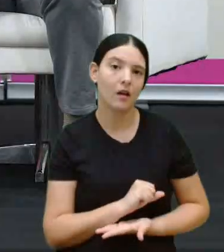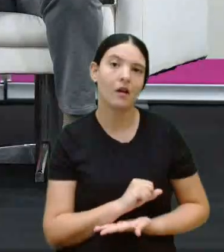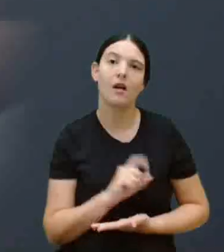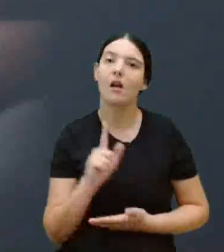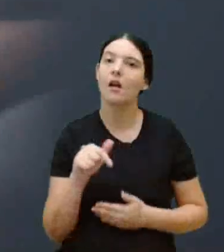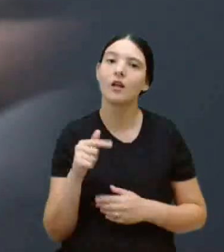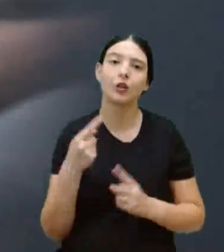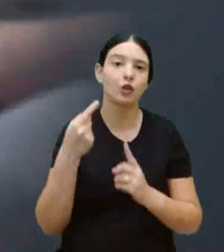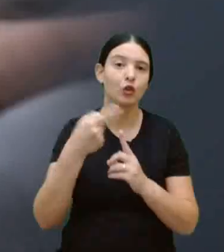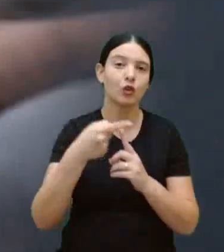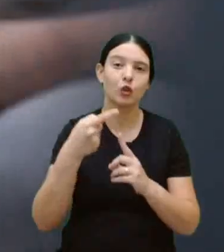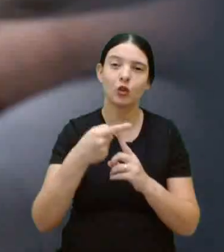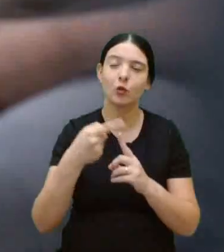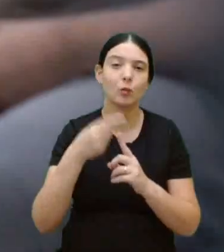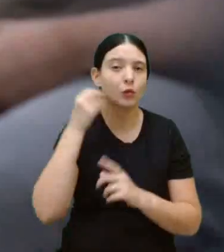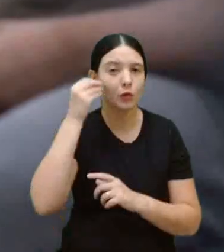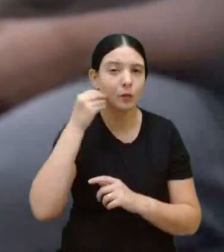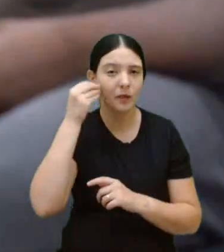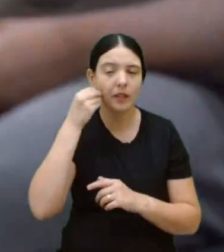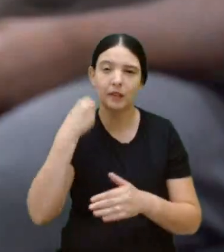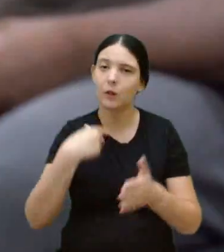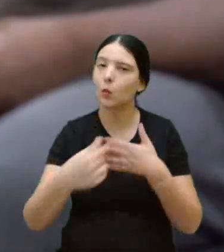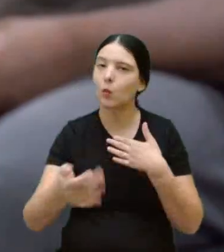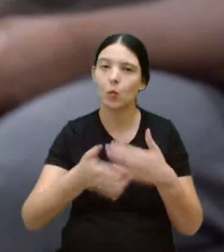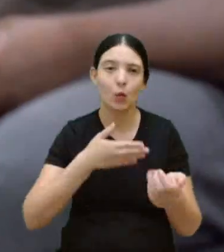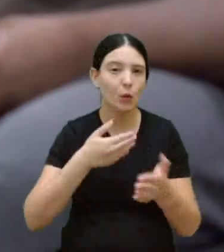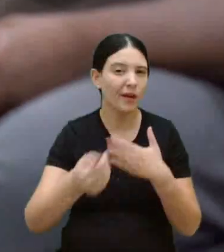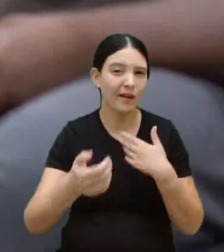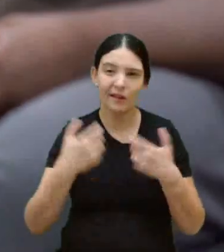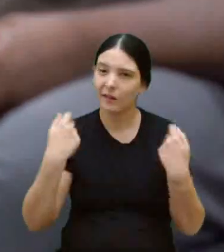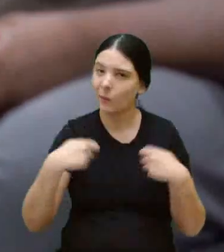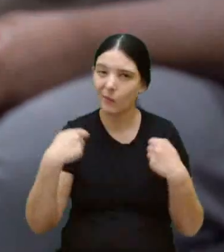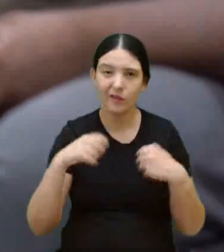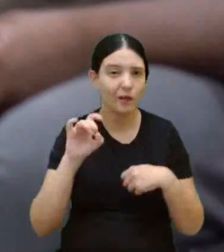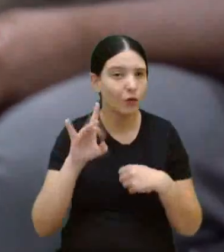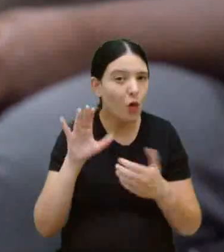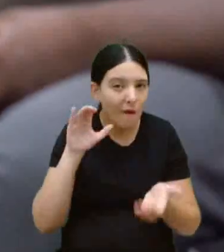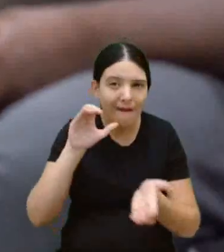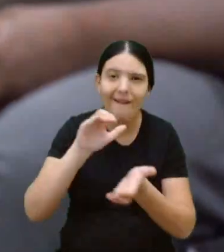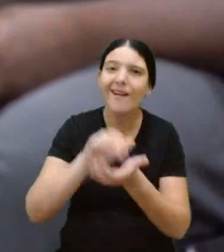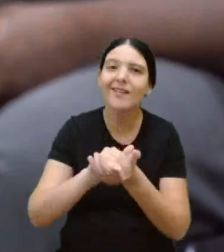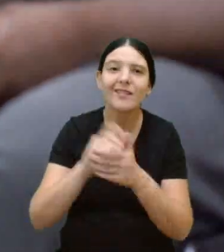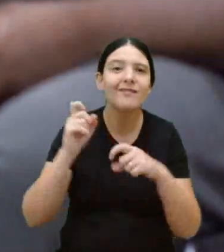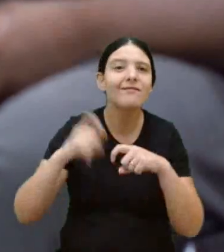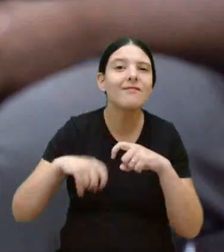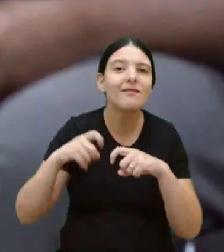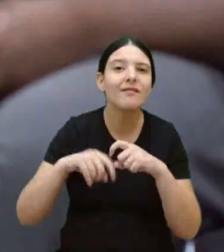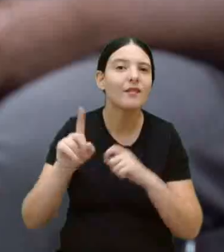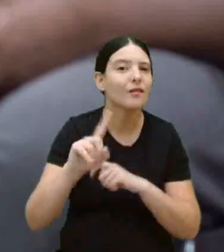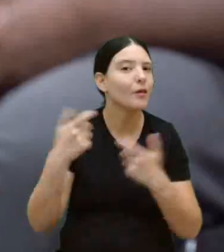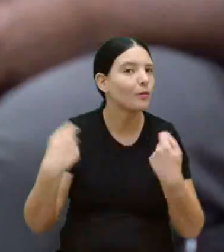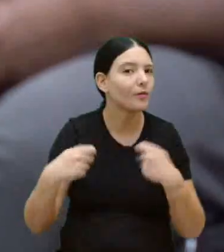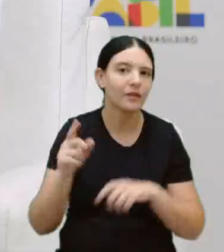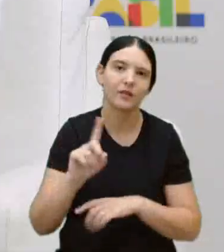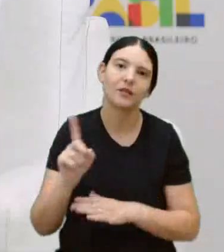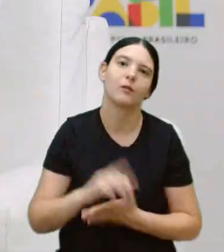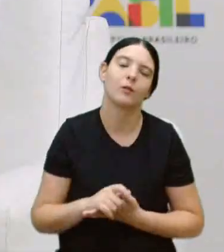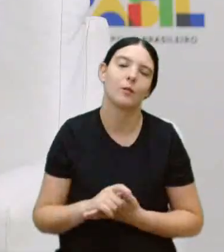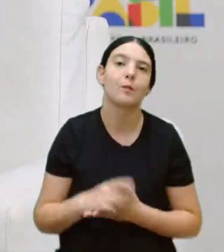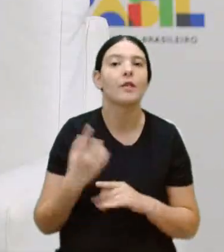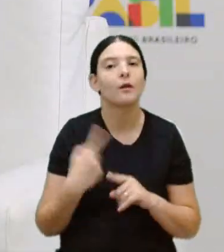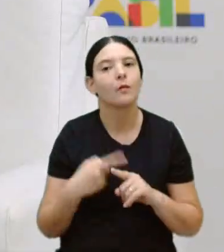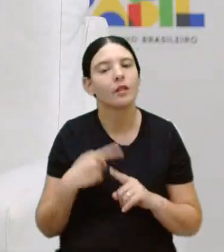de experiência que não depende só da relação sexual, do ato sexual. Porque tem algo aí que